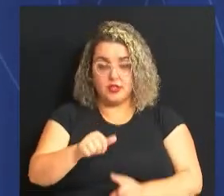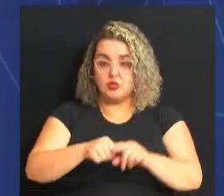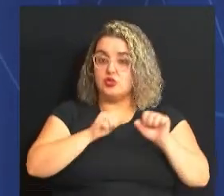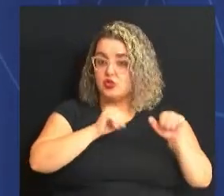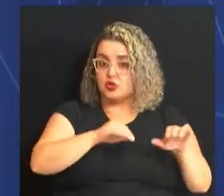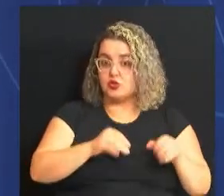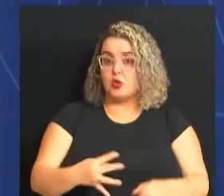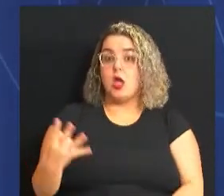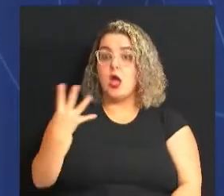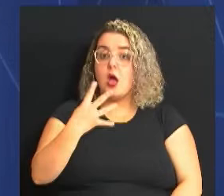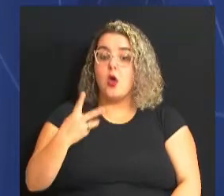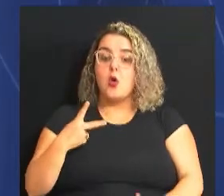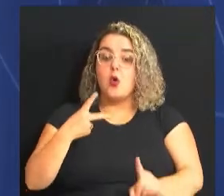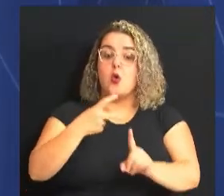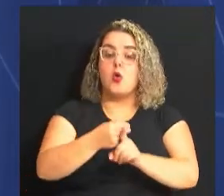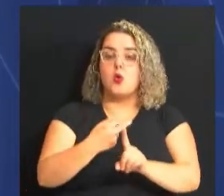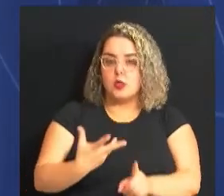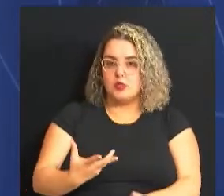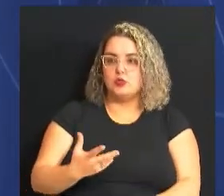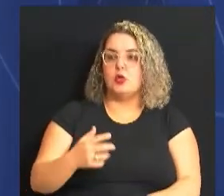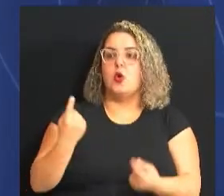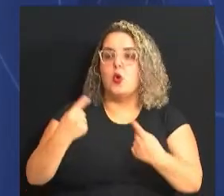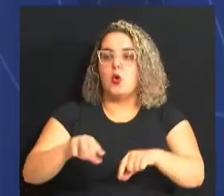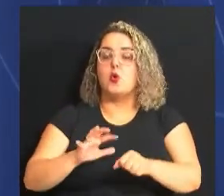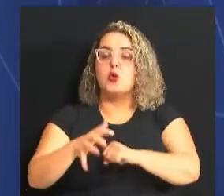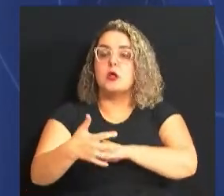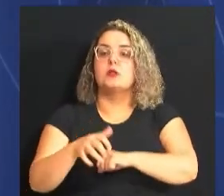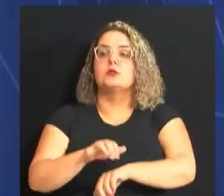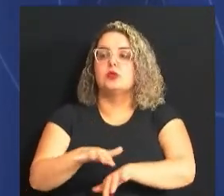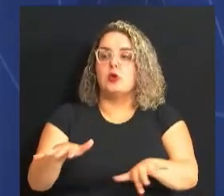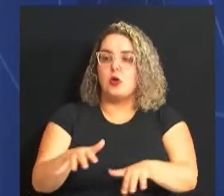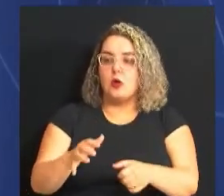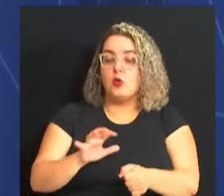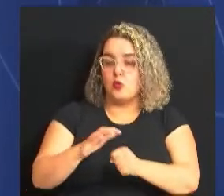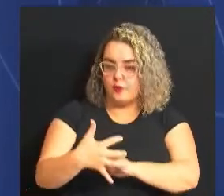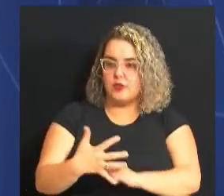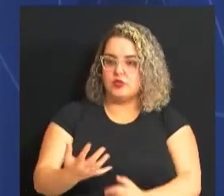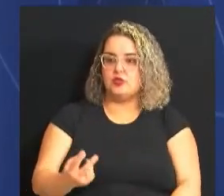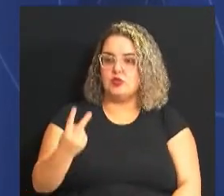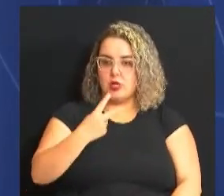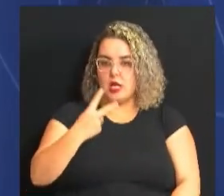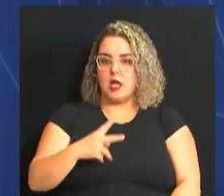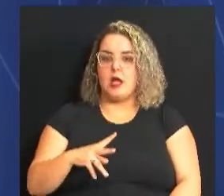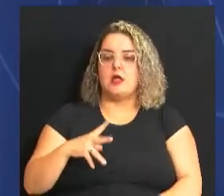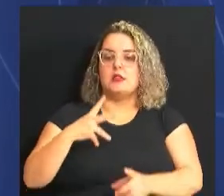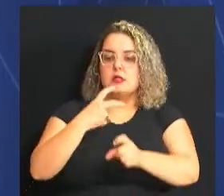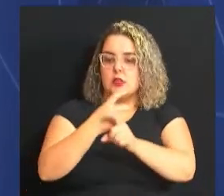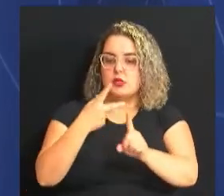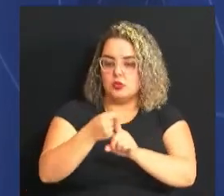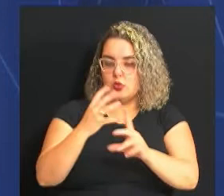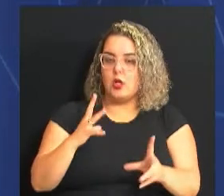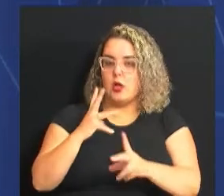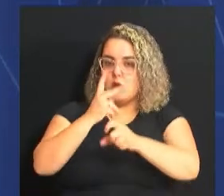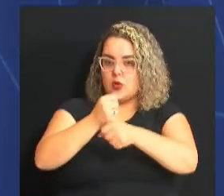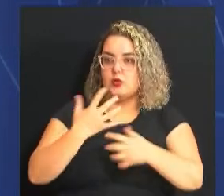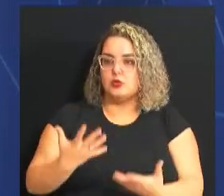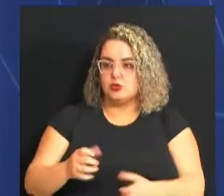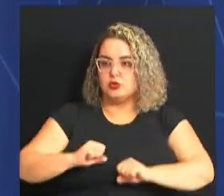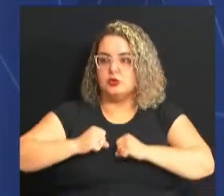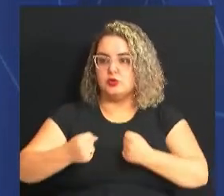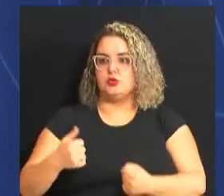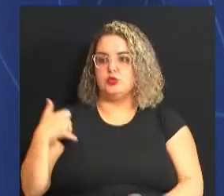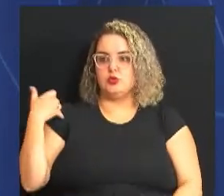a quarta dose da vacina contra a Covid-19, que é a segunda dose de reforço, em pessoas a partir